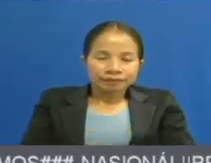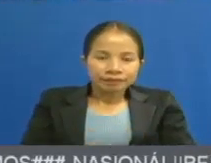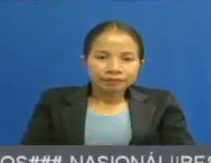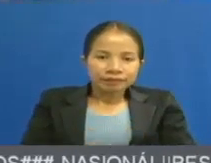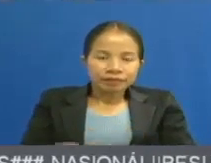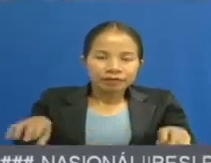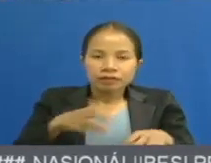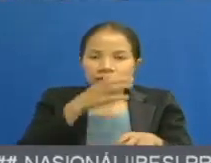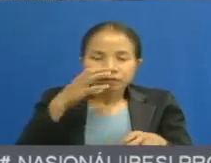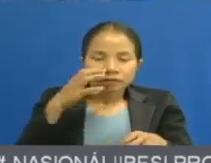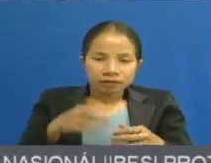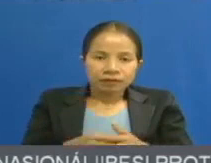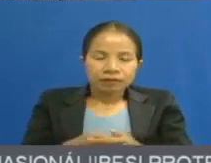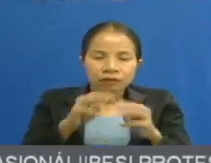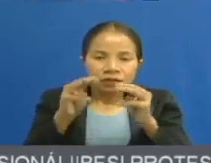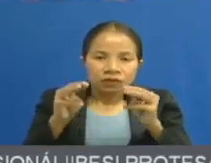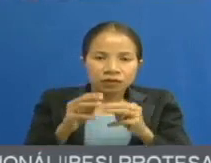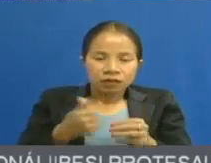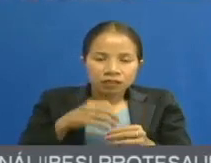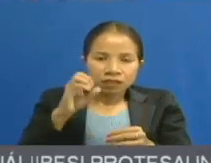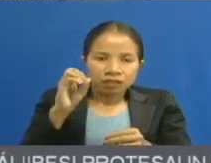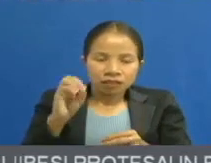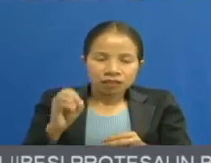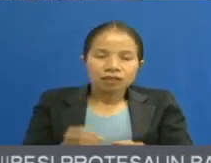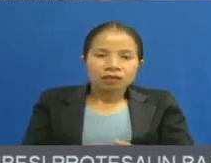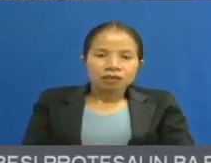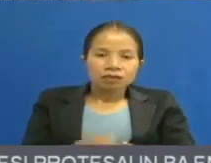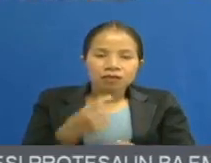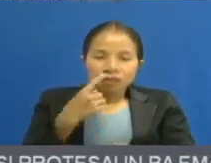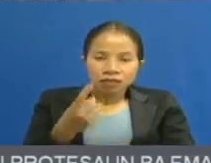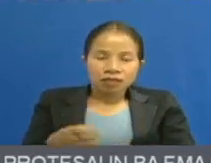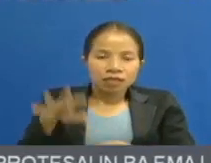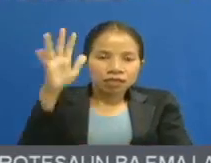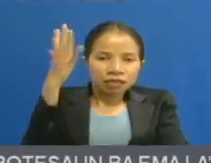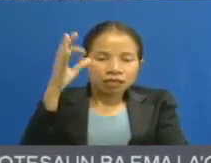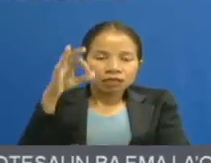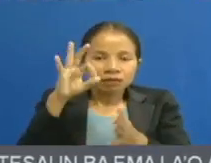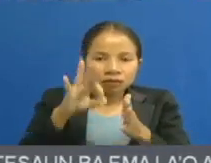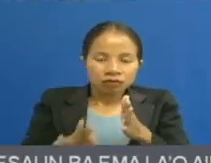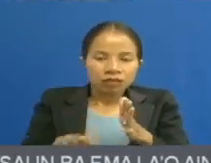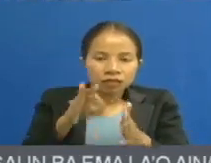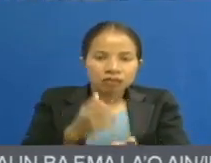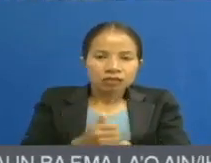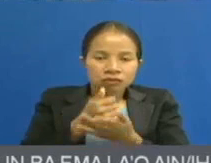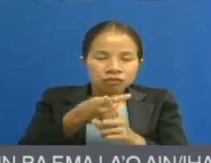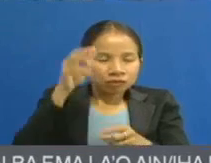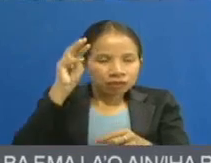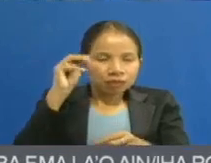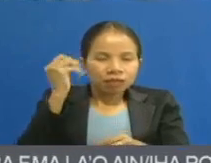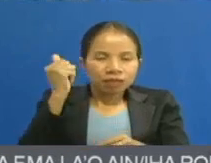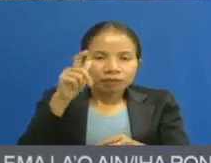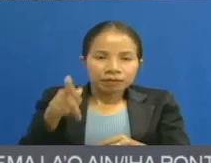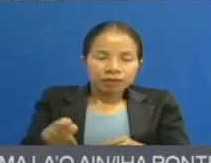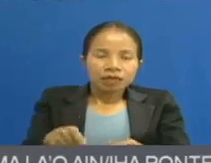Serviço Agricultura Pescas, município Ainaro. Natalina Orleans de Araújo confirma. Ai huris nibekuda heta na apoio hoje Ministério Agricultura Pescas.